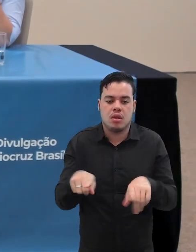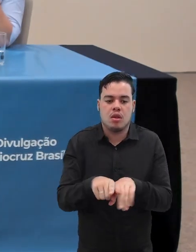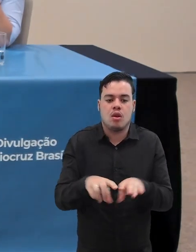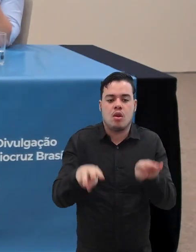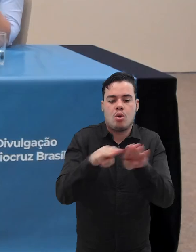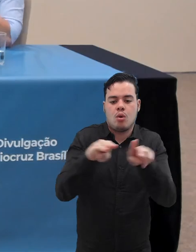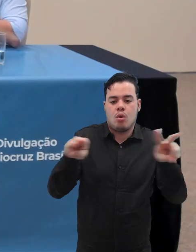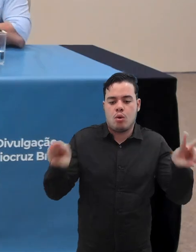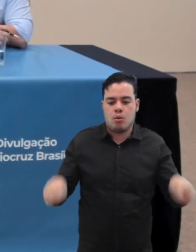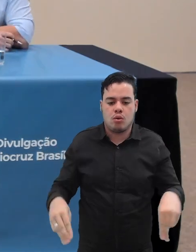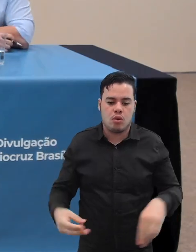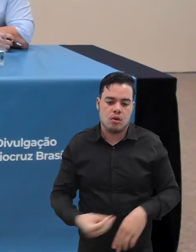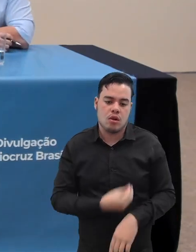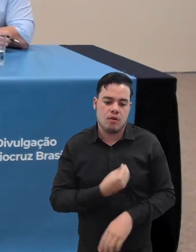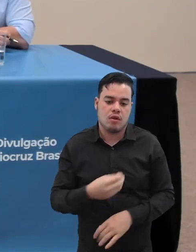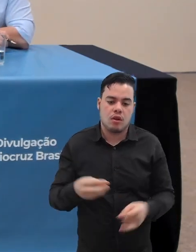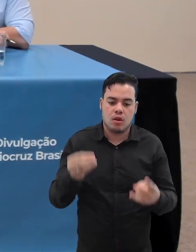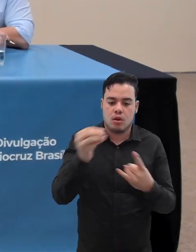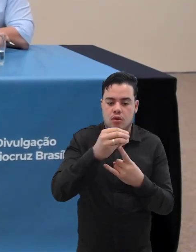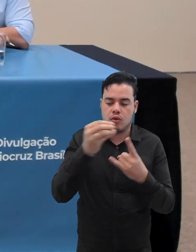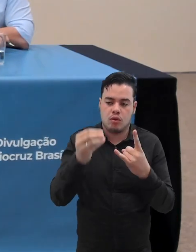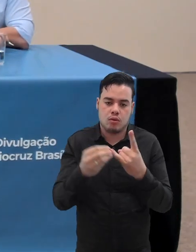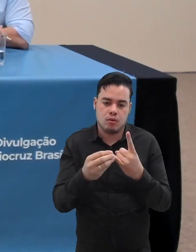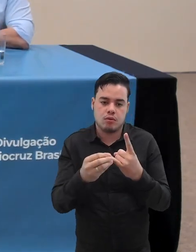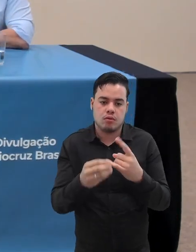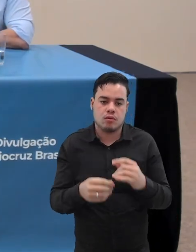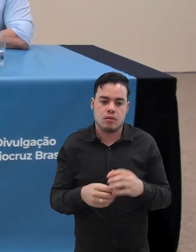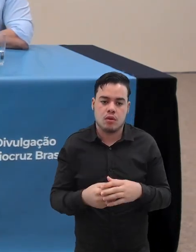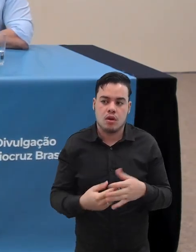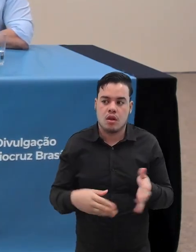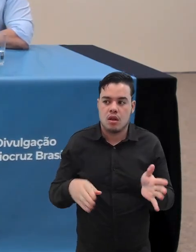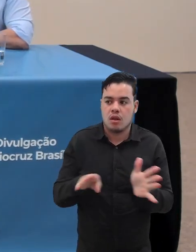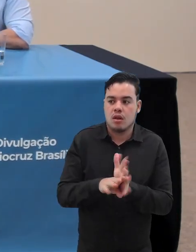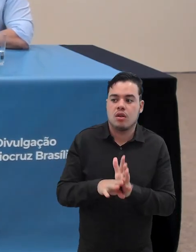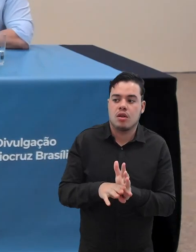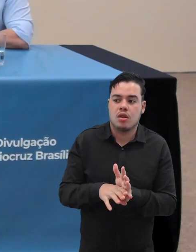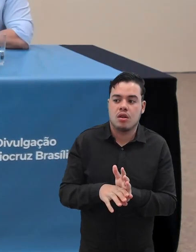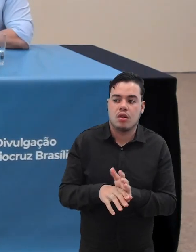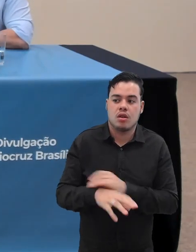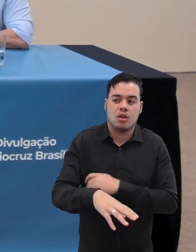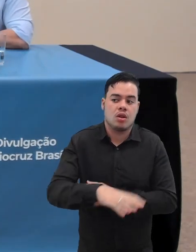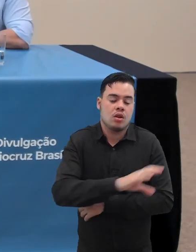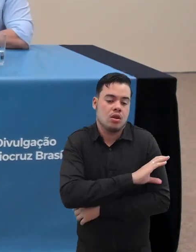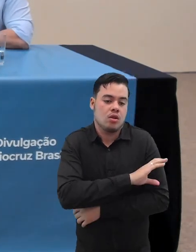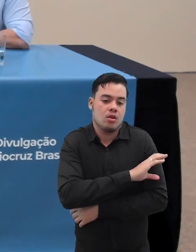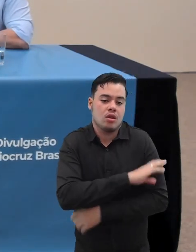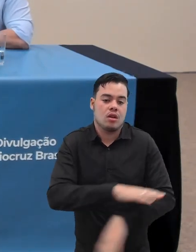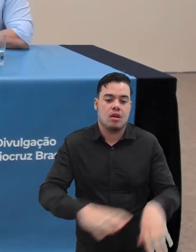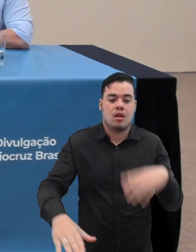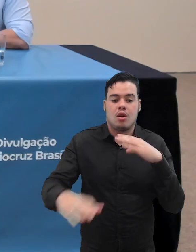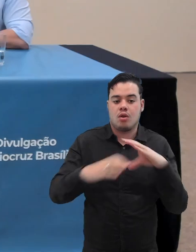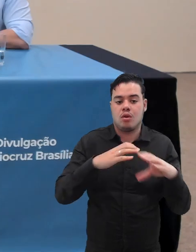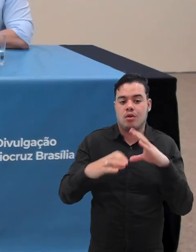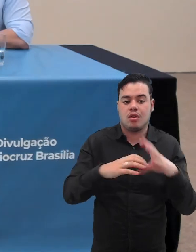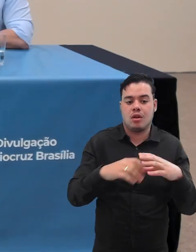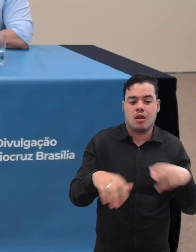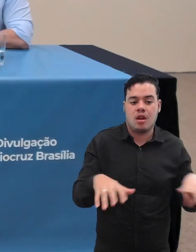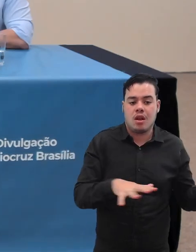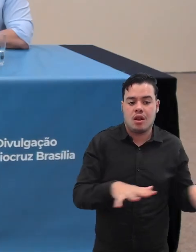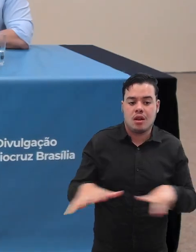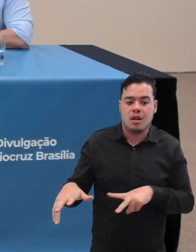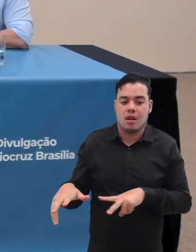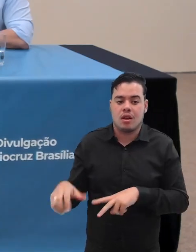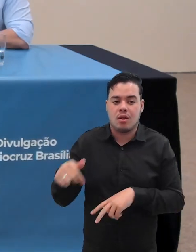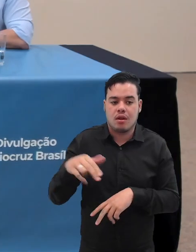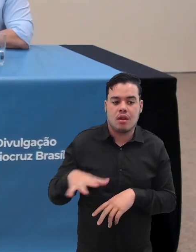da Vida, Fiocruz, e acabei de receber a missão de coordenar a comunicação da Semana Nacional de Ciência e Tecnologia